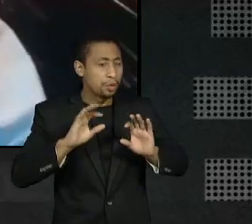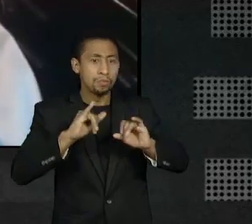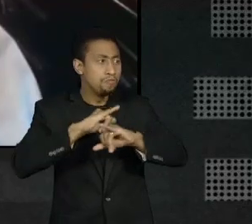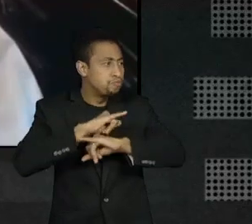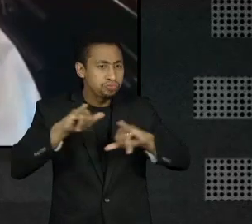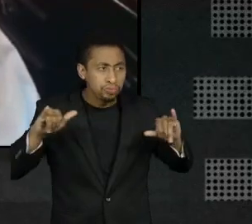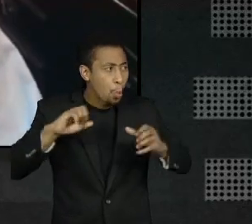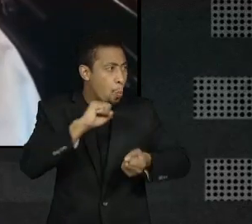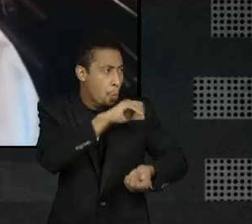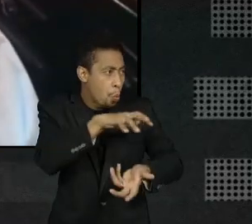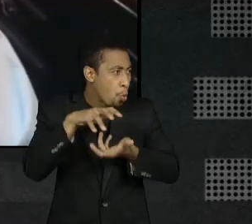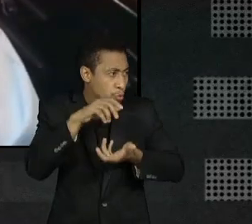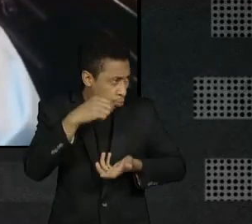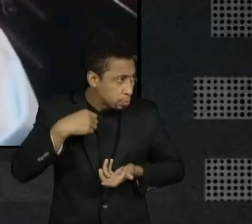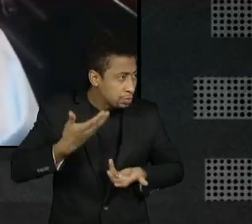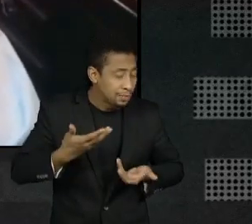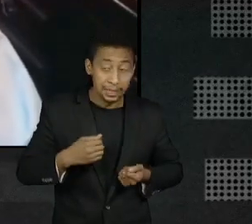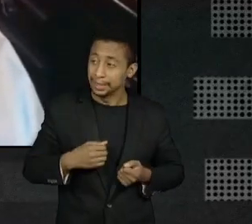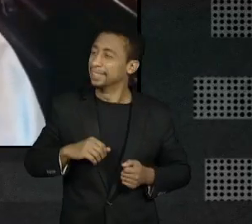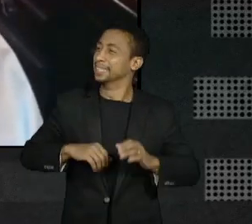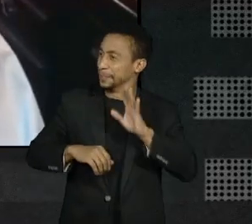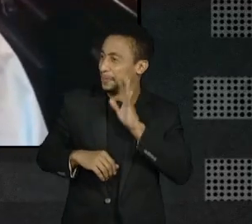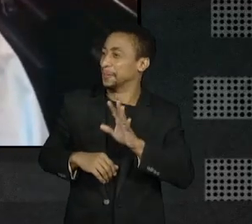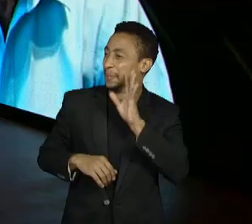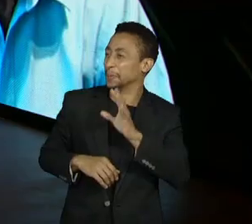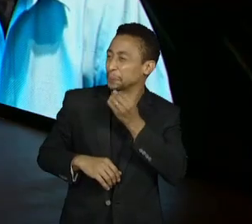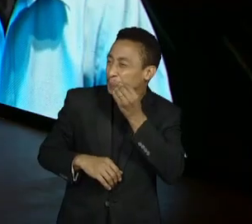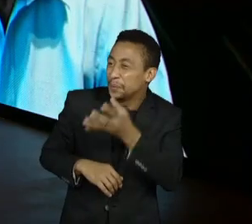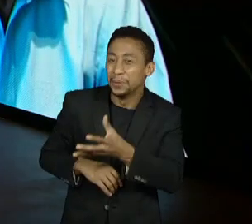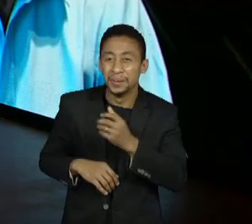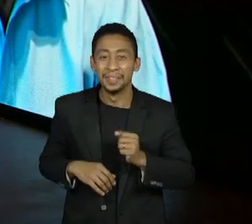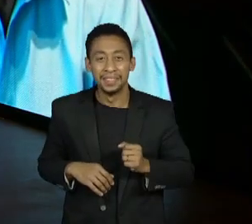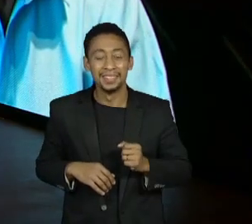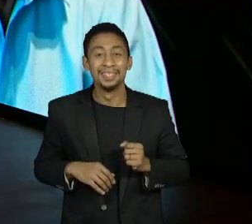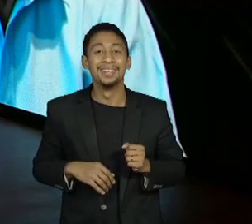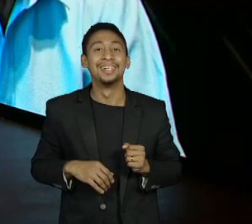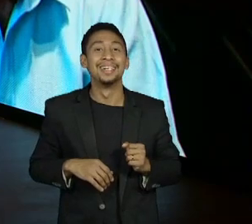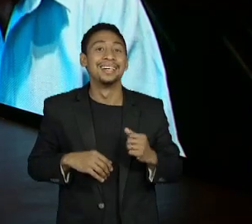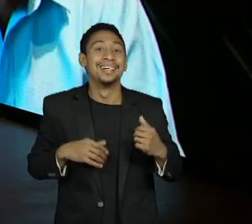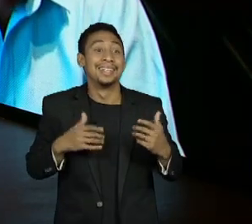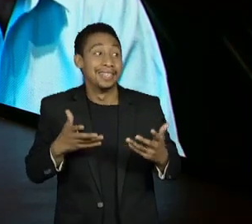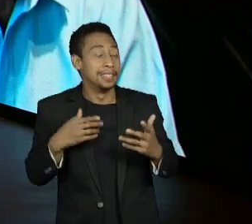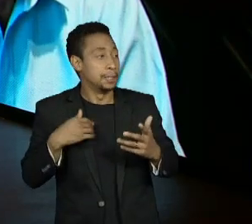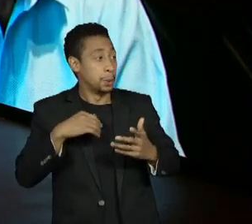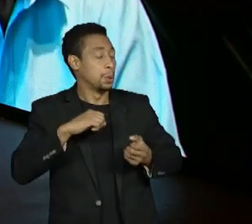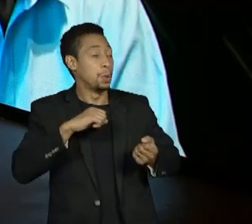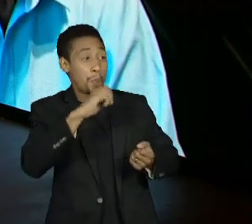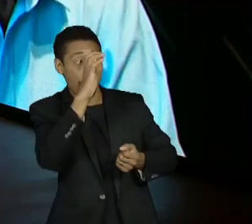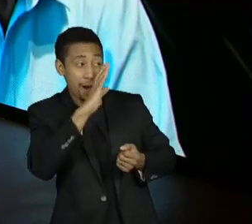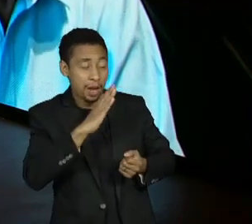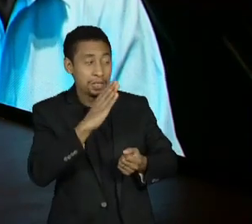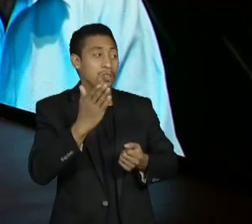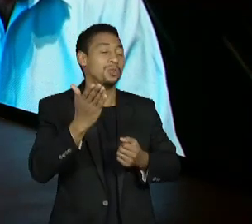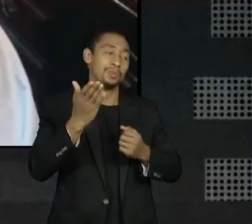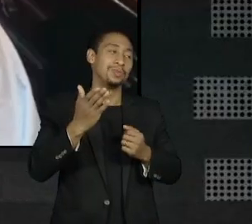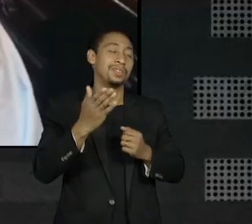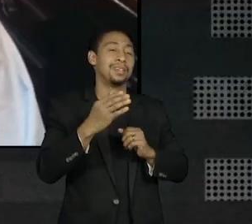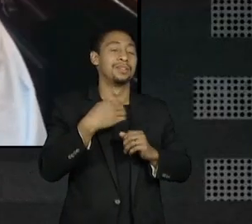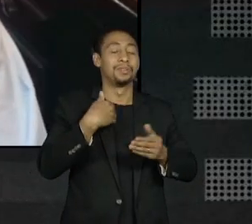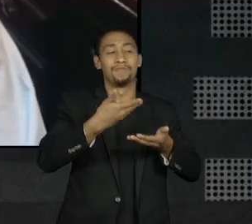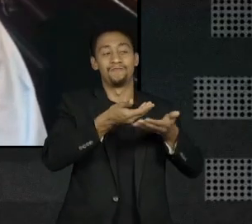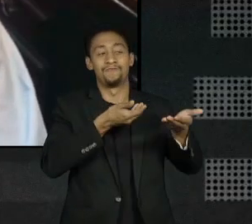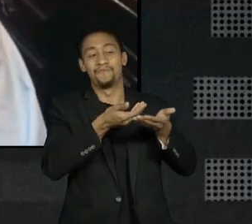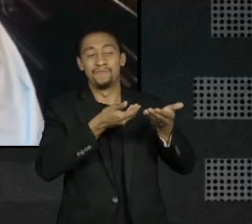inteiro. Oh, Maurício, legal, boa, legal. Bem, então vamos chegar no Brasil, vamos conversar, vamos conversar.